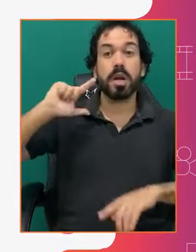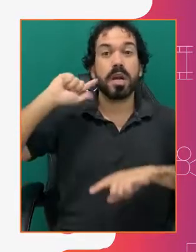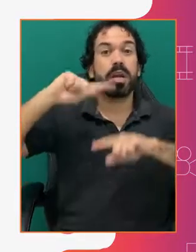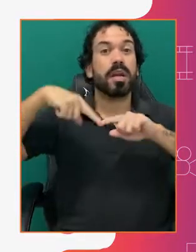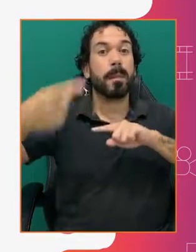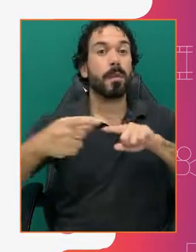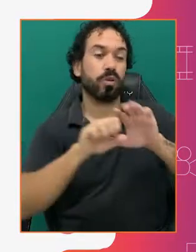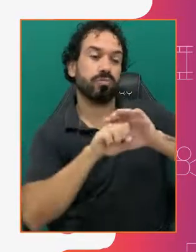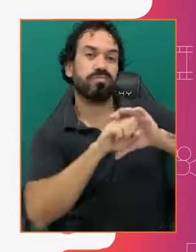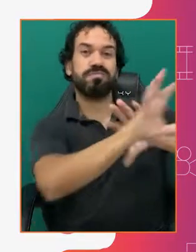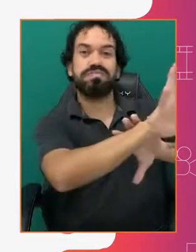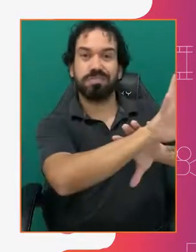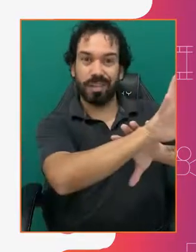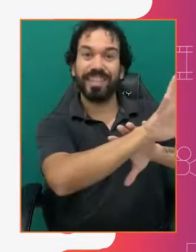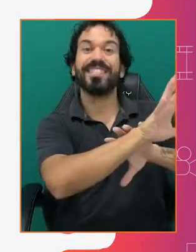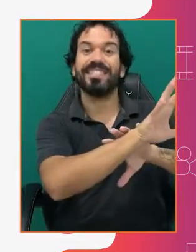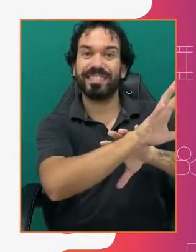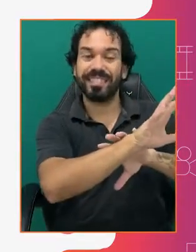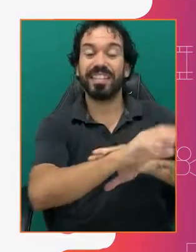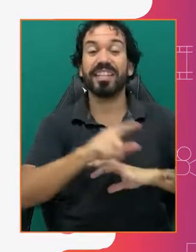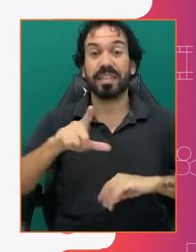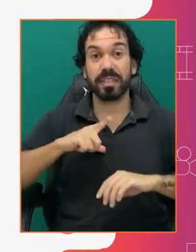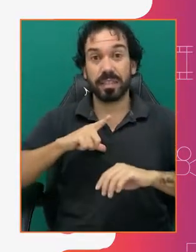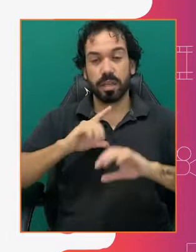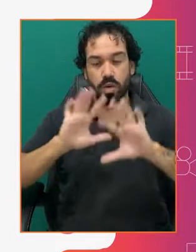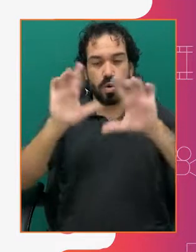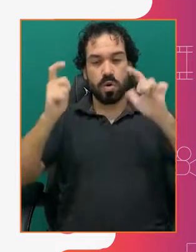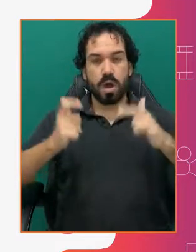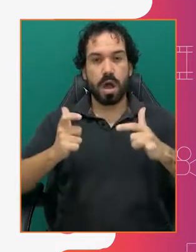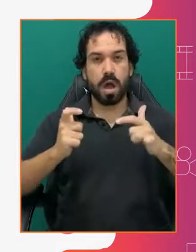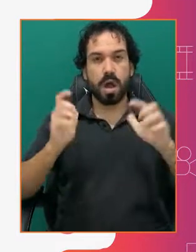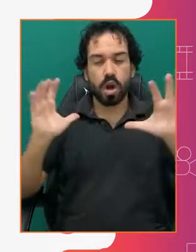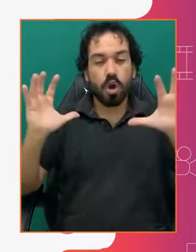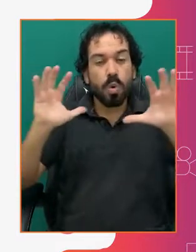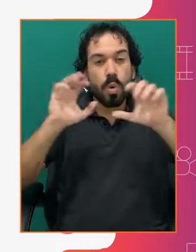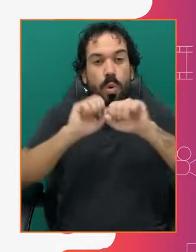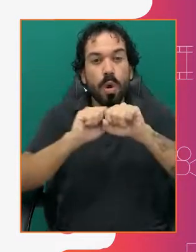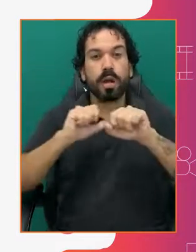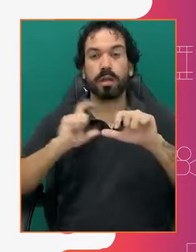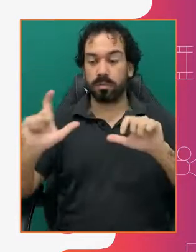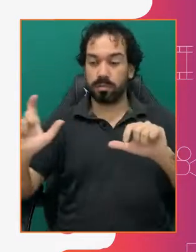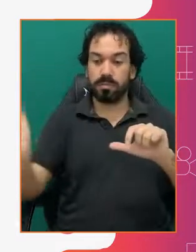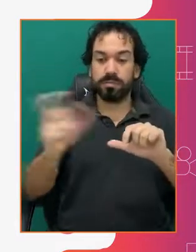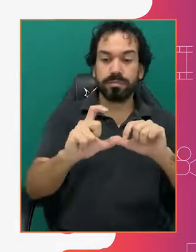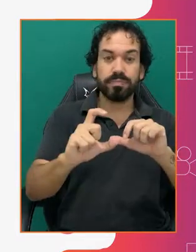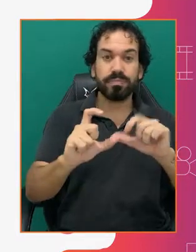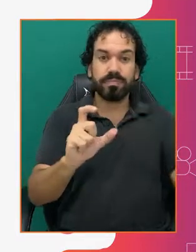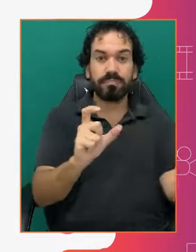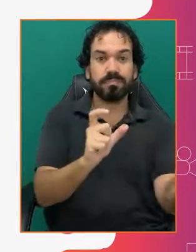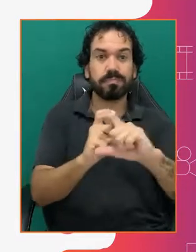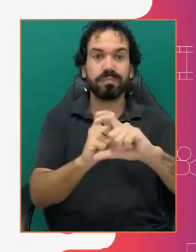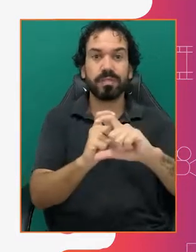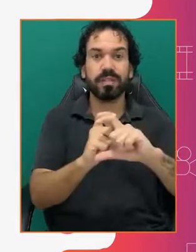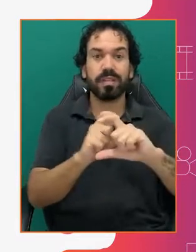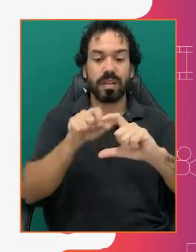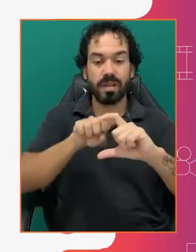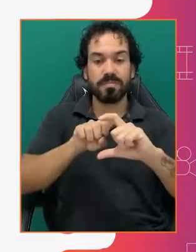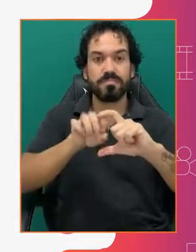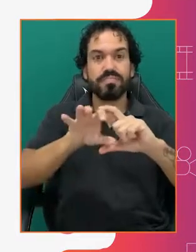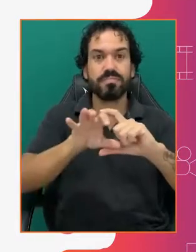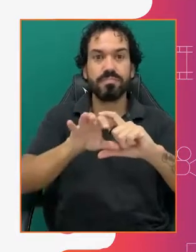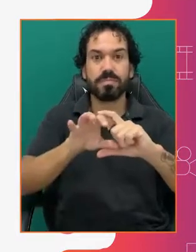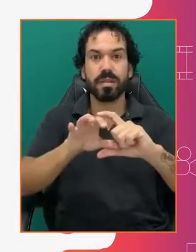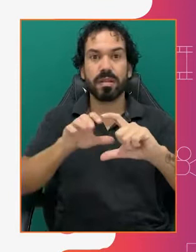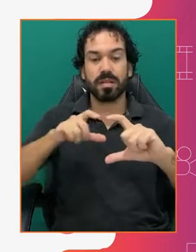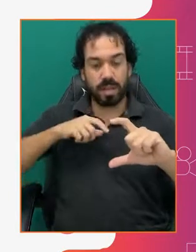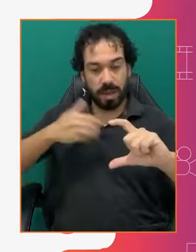projeção. Ela tinha uma câmera escura e um jogo de lentes, na qual a luz atravessava